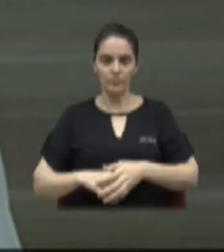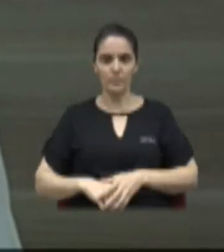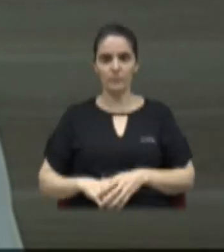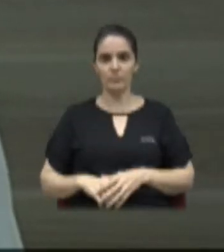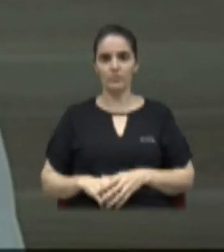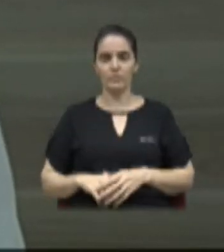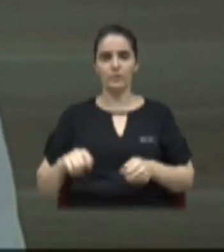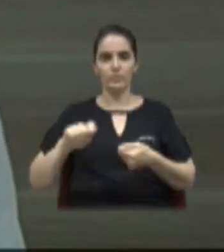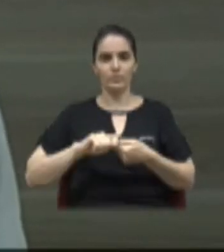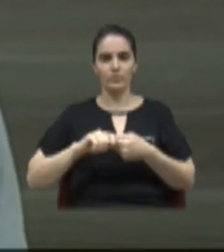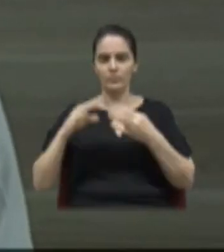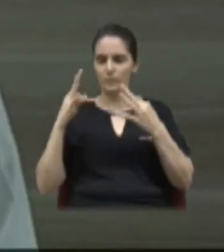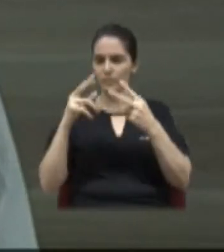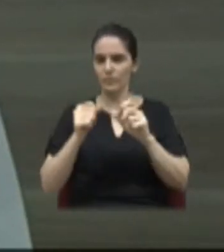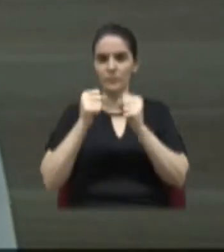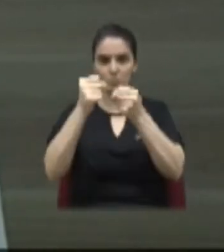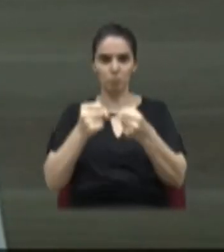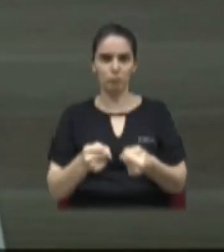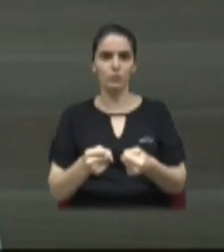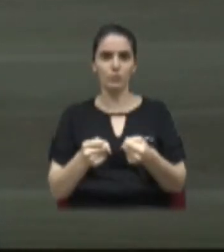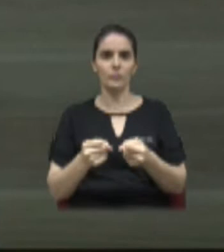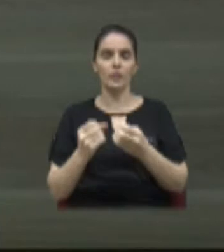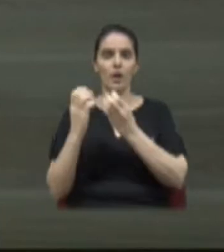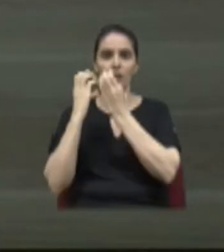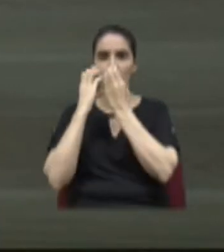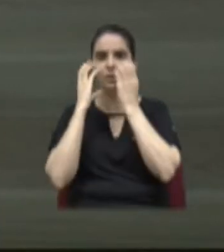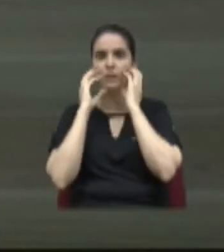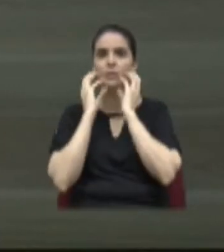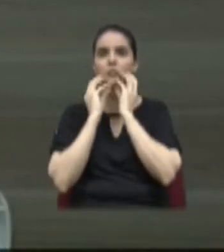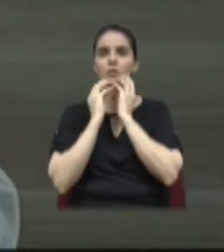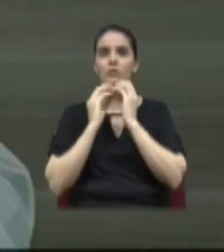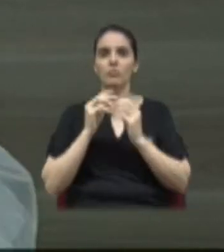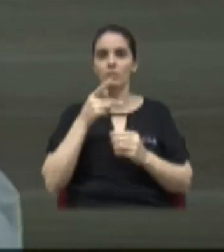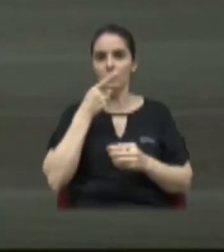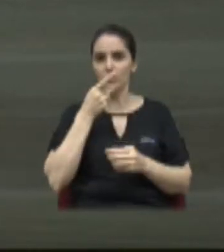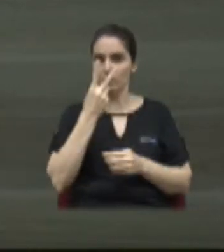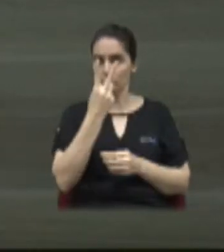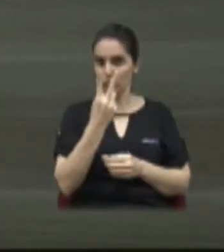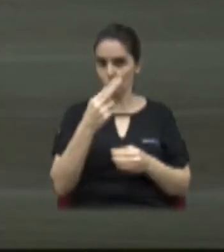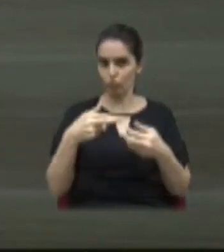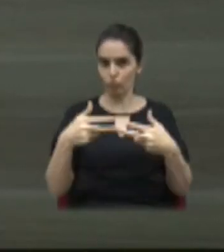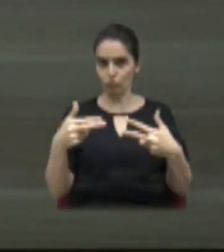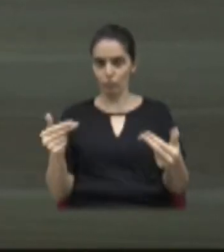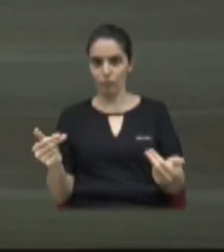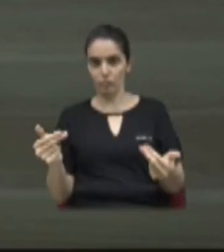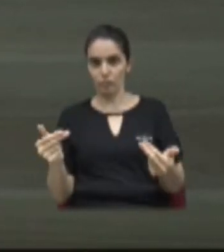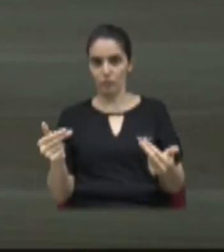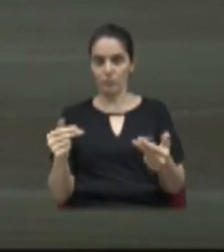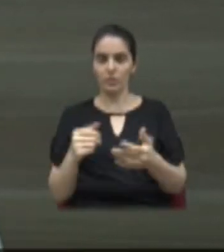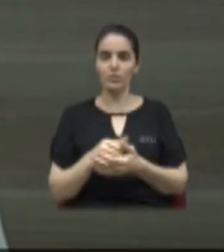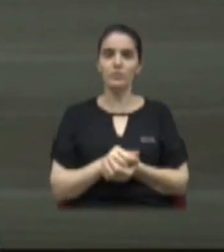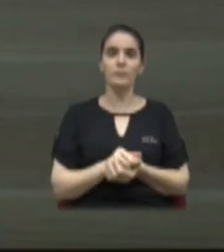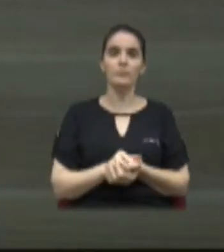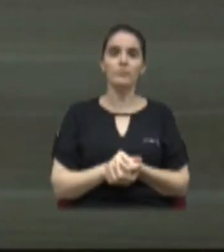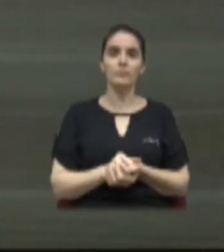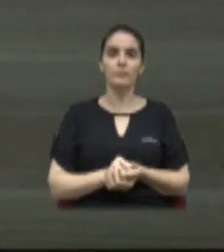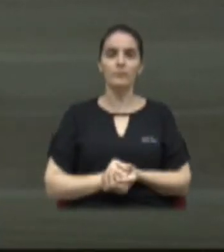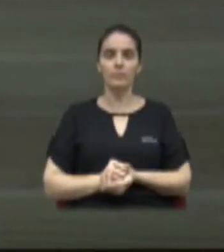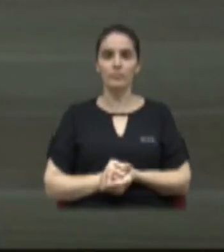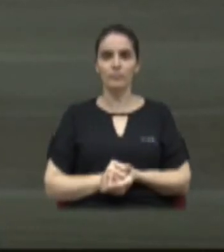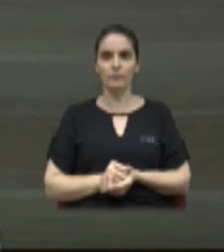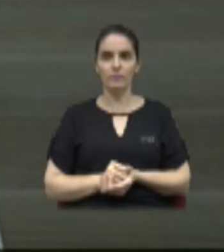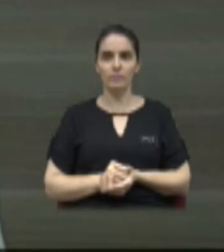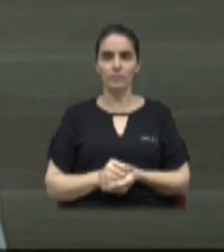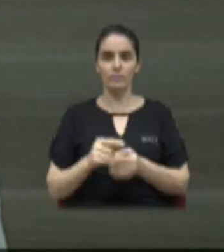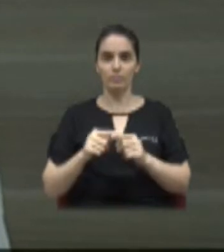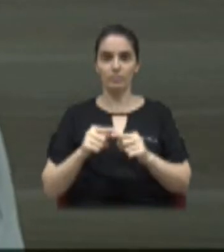e o impossível. O Mir citou duas ações que você esteve à frente e conduziu muito bem, mas fica